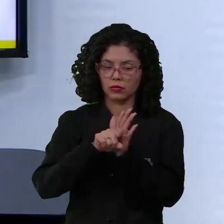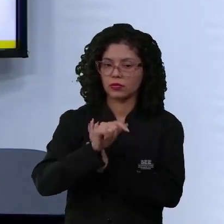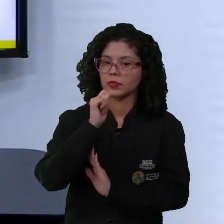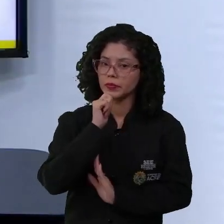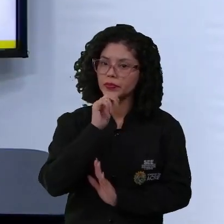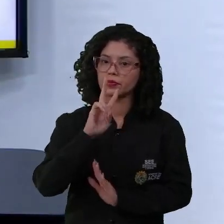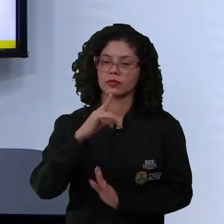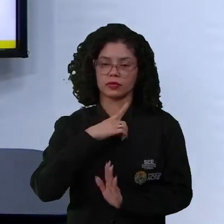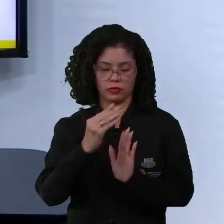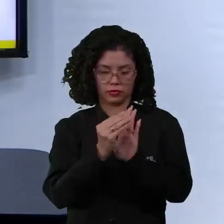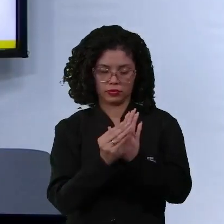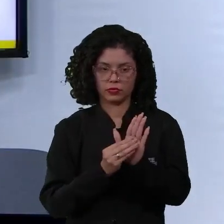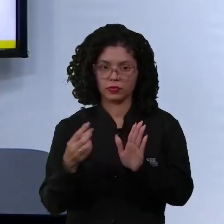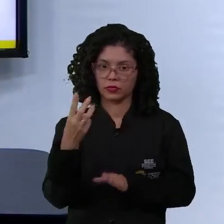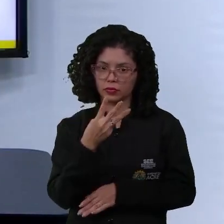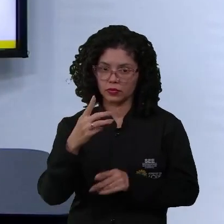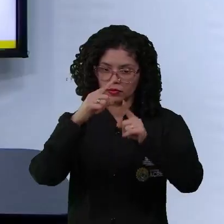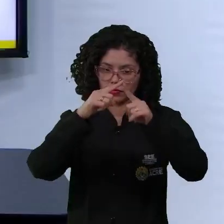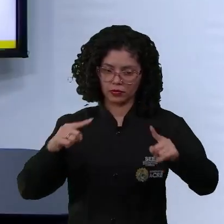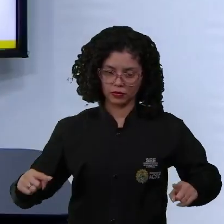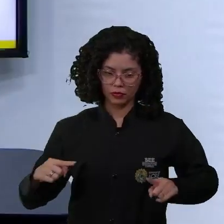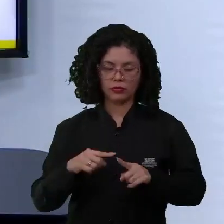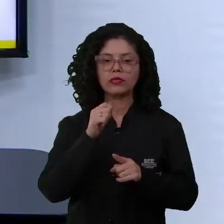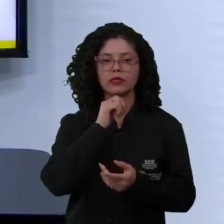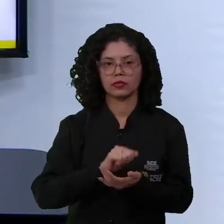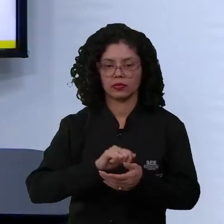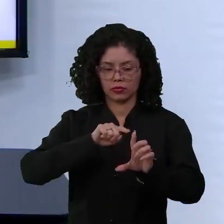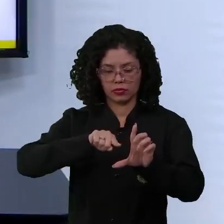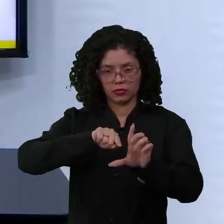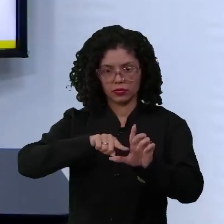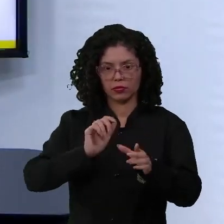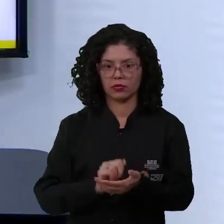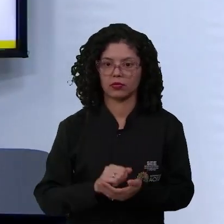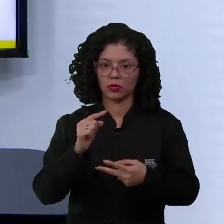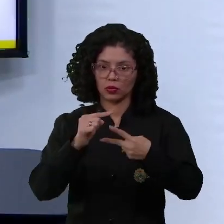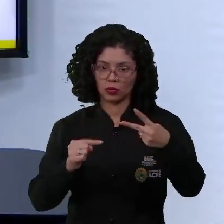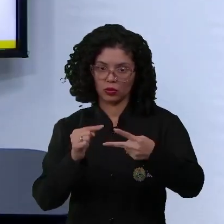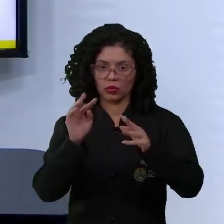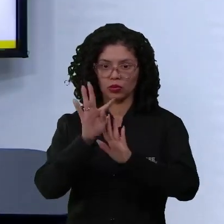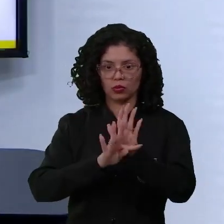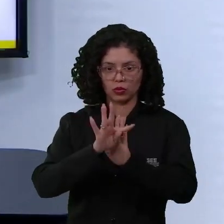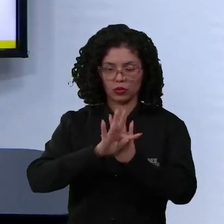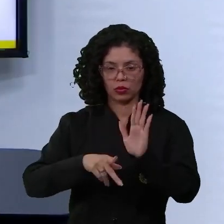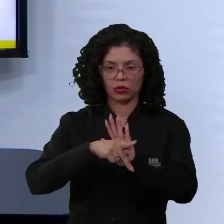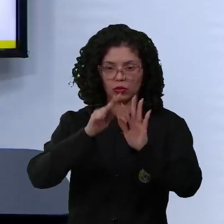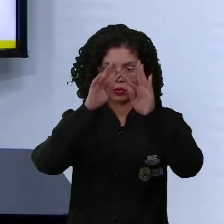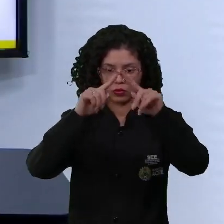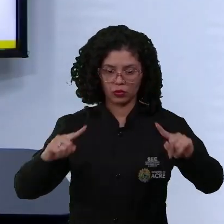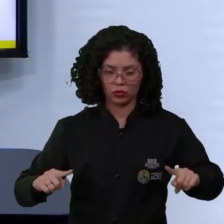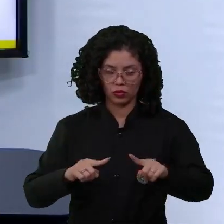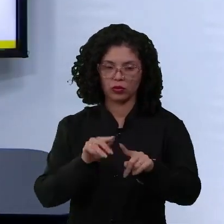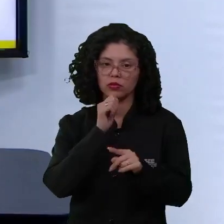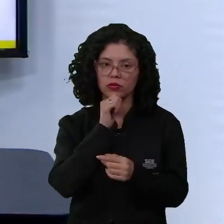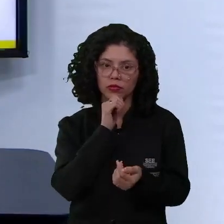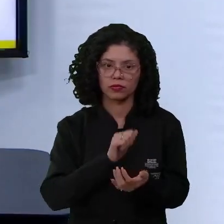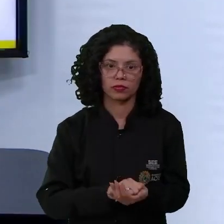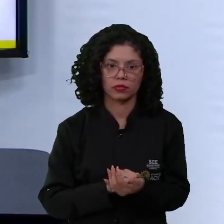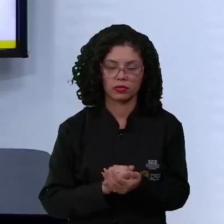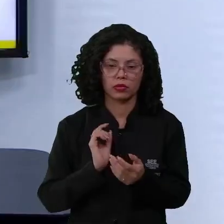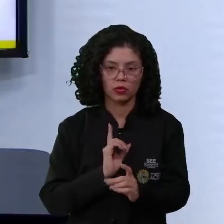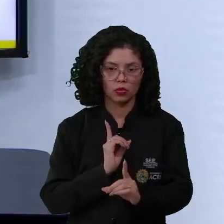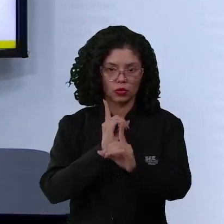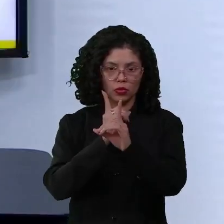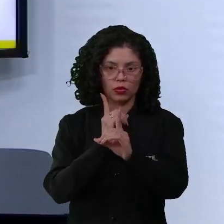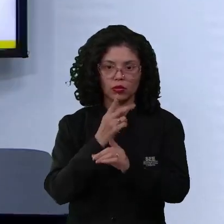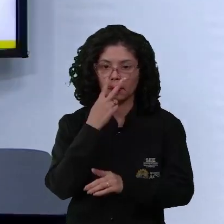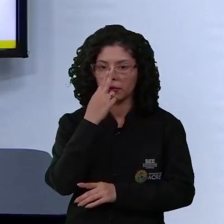ela vai dar os três ângulos e os três lados dos dois triângulos. Então, eu preciso achar um caso